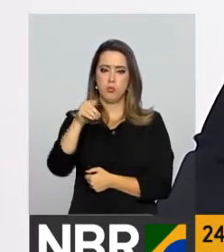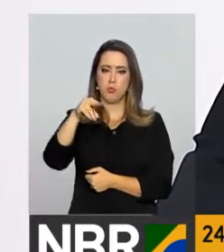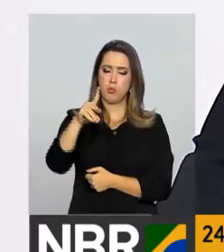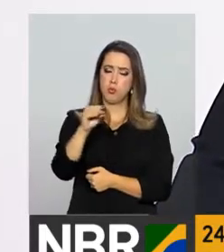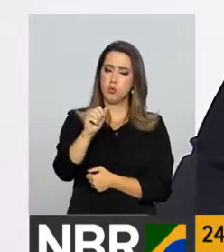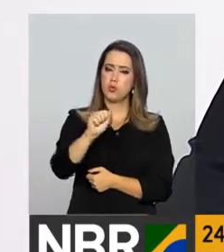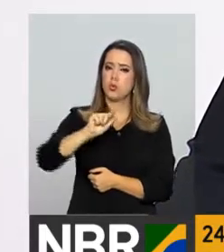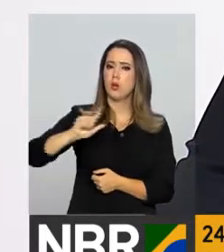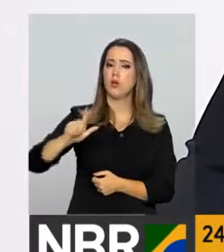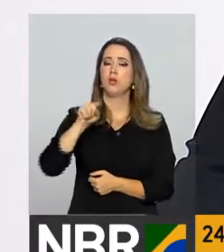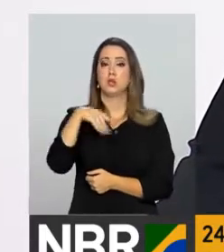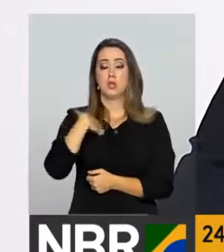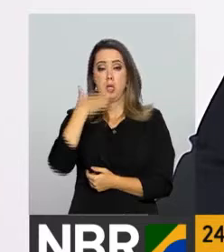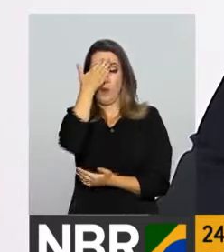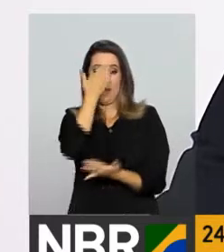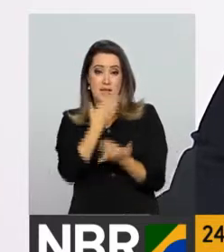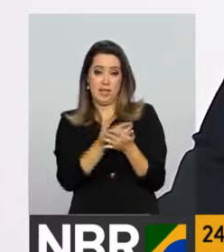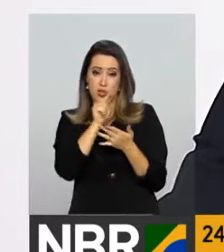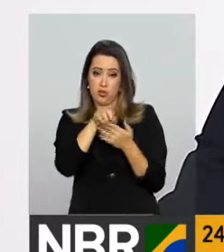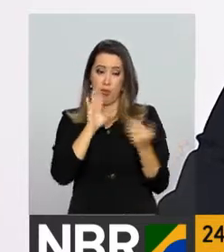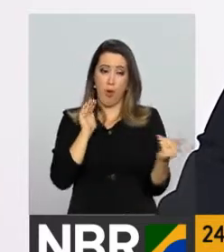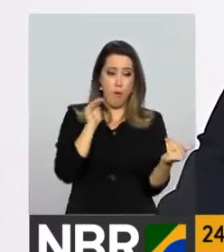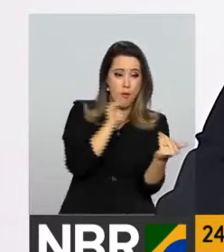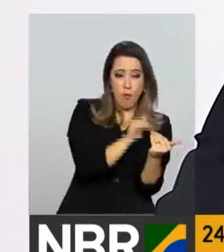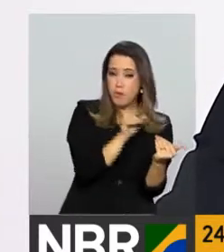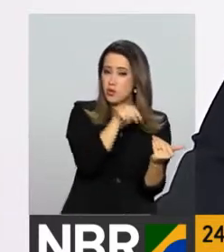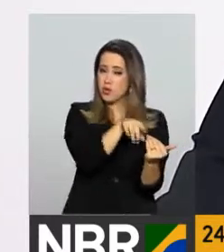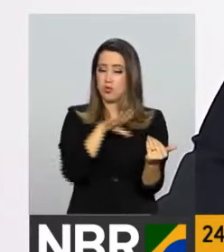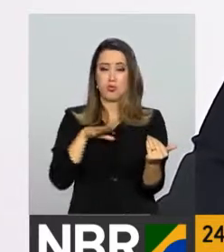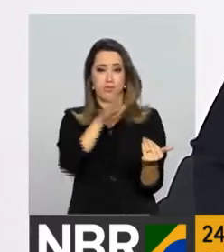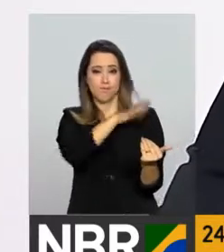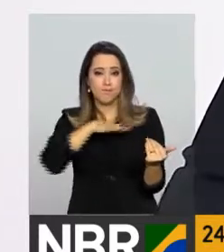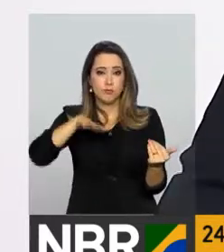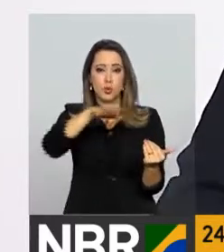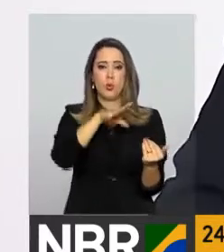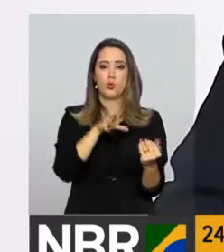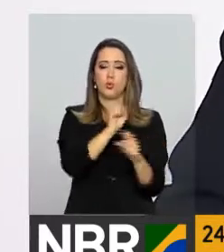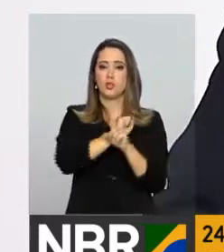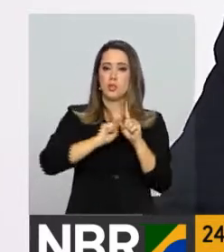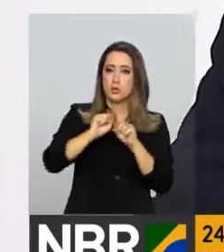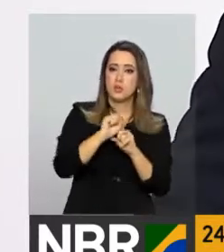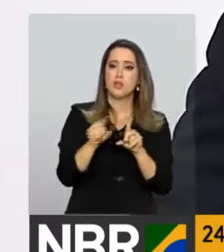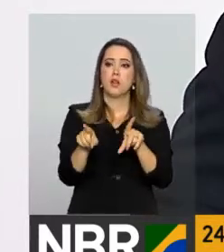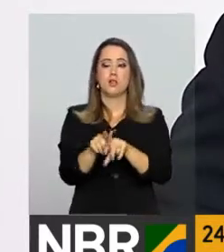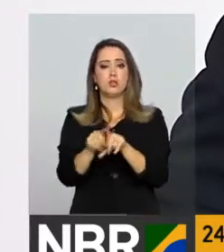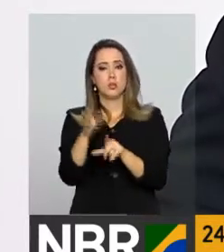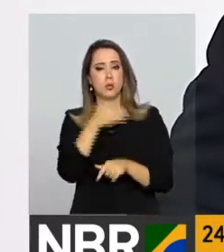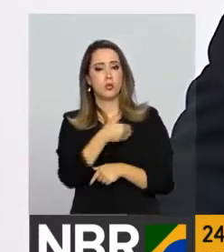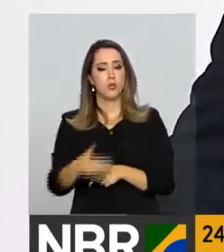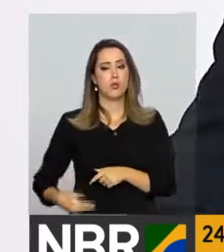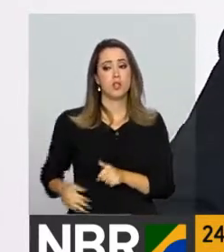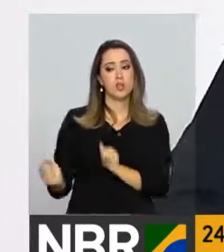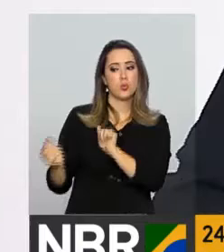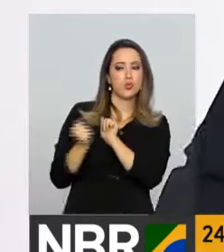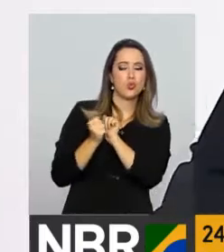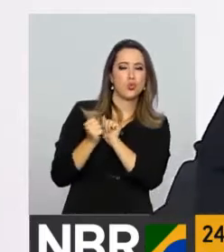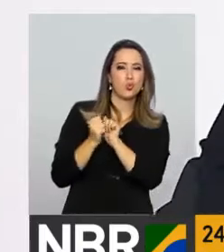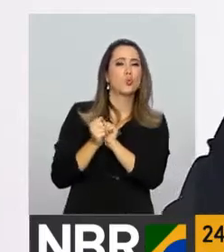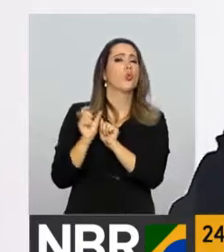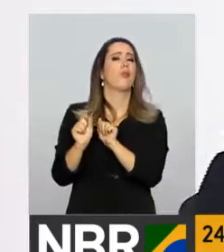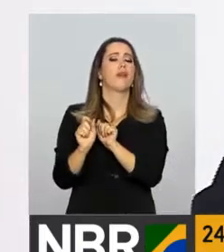ensino médio ter certeza que esse é um foco social fundamental do governo com o certamente com o apoio do senado no caso